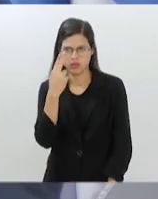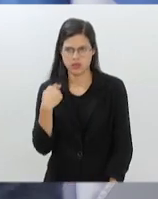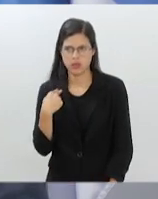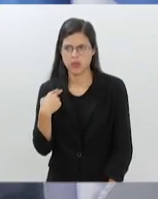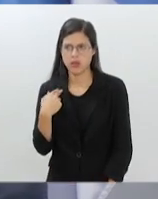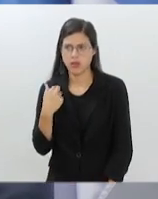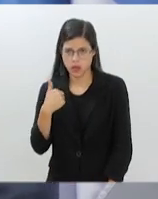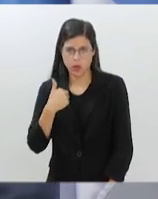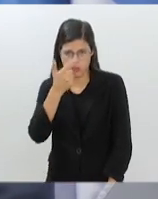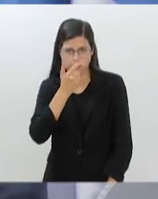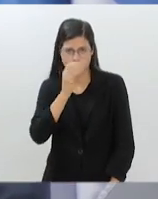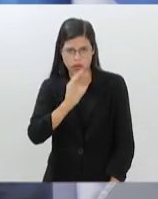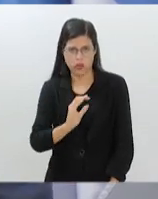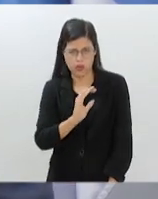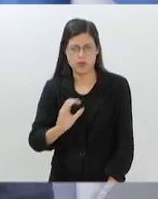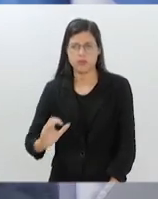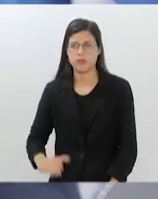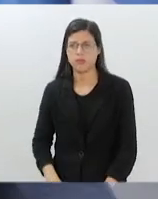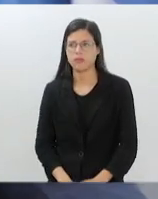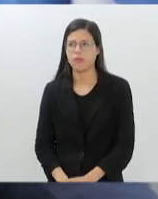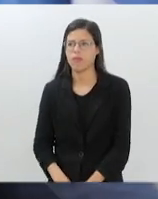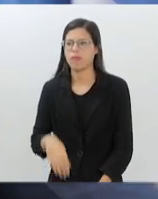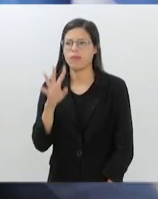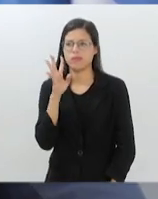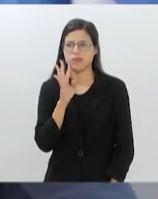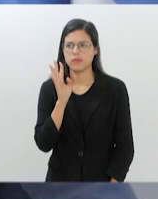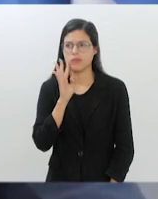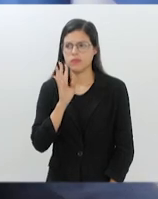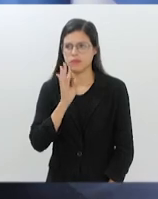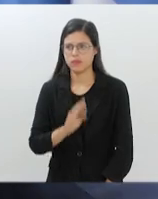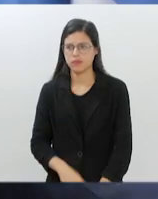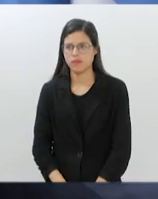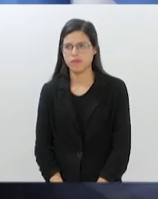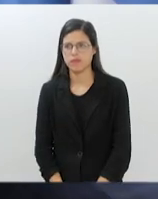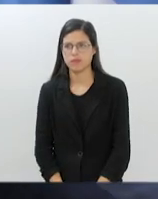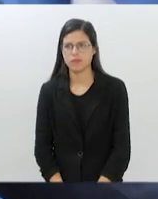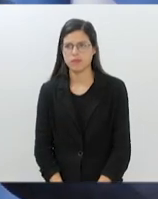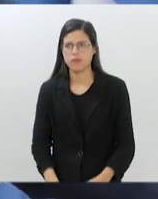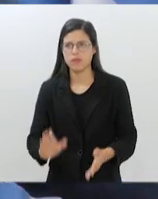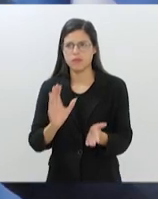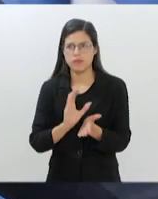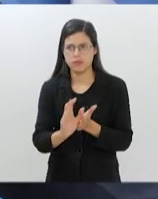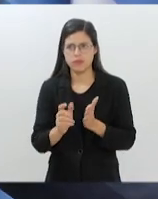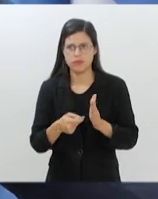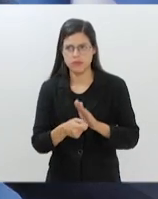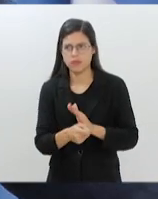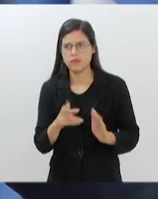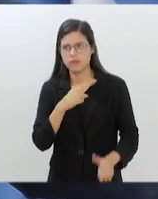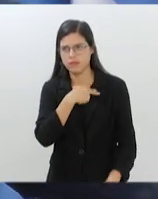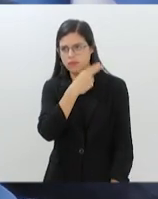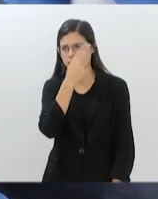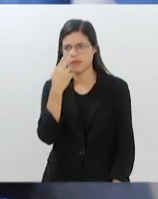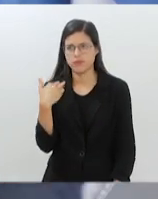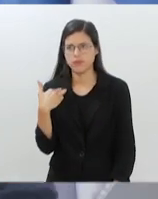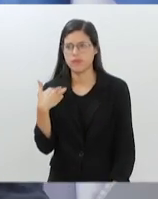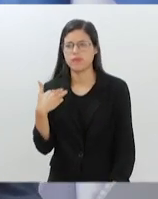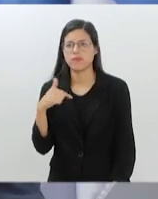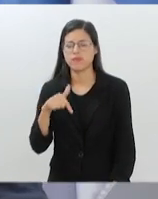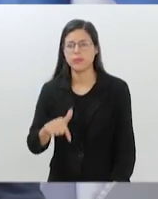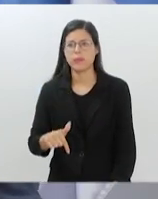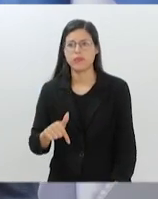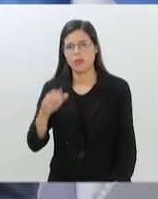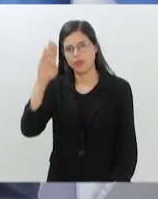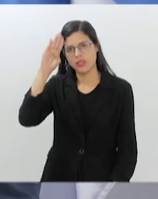católico acho que é muito bacana investir em Nossa Senhora principalmente para quem tem muito